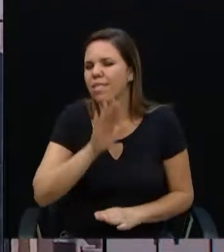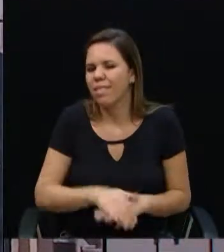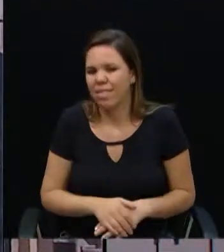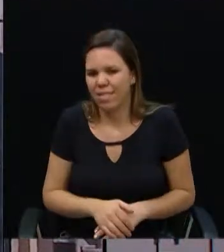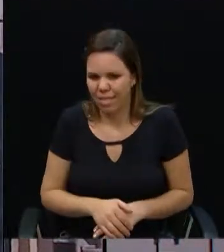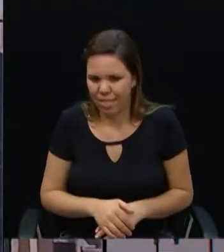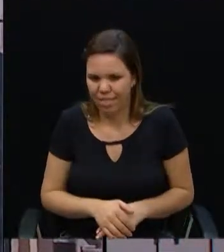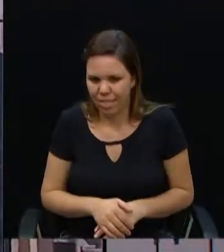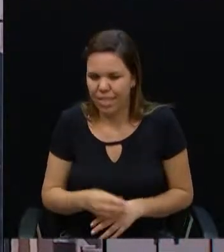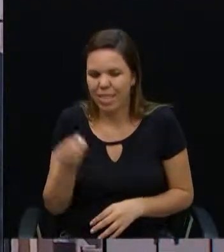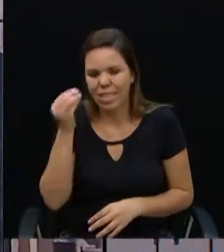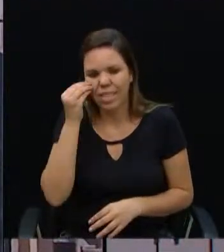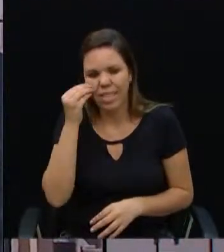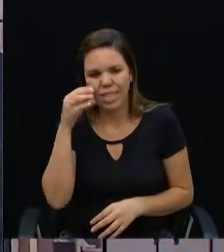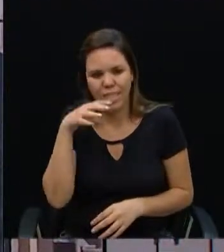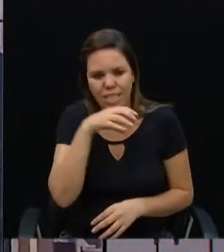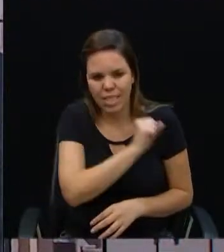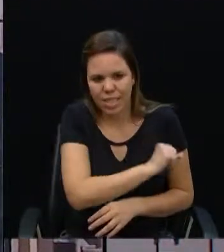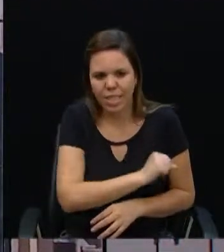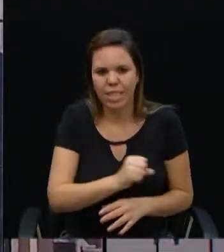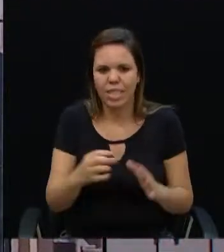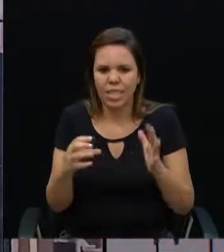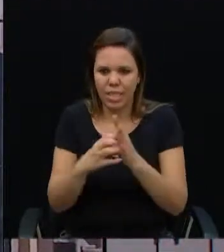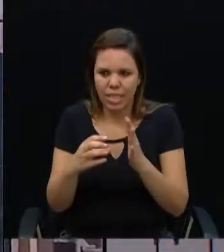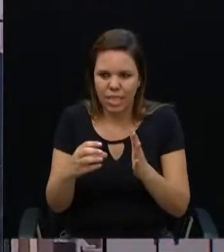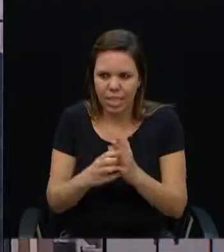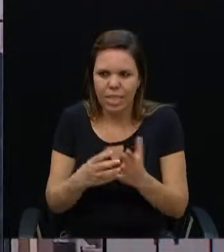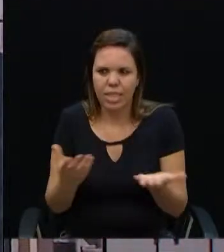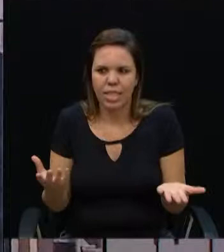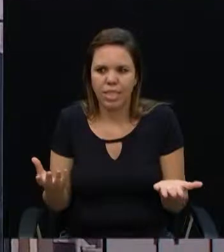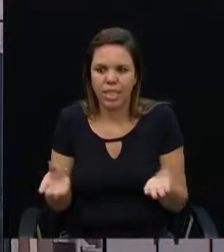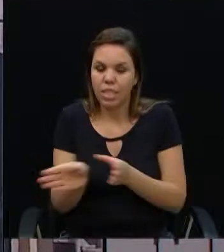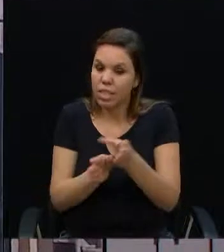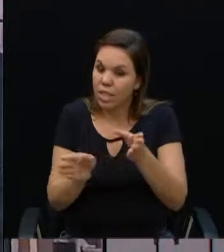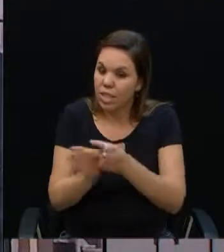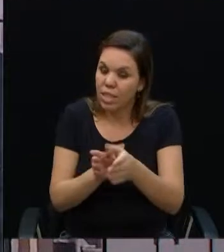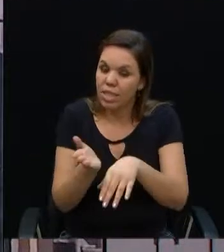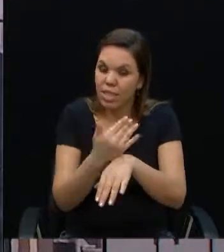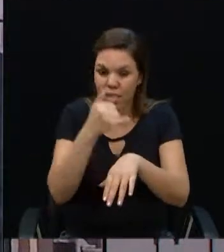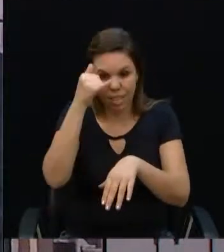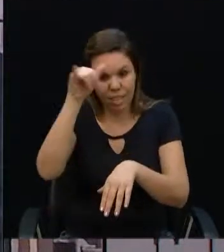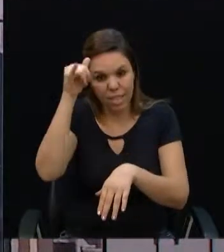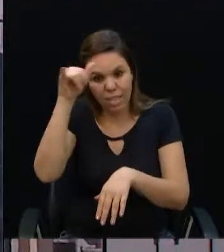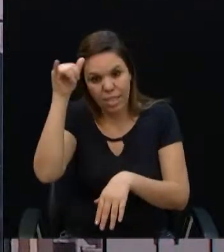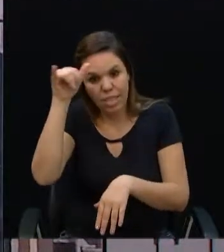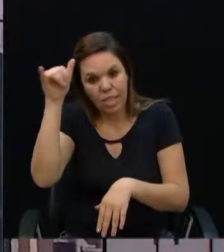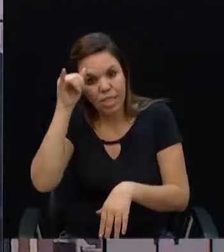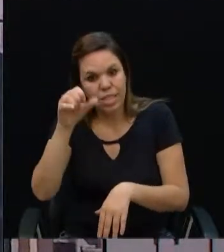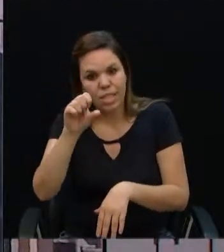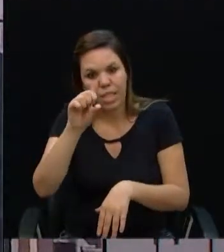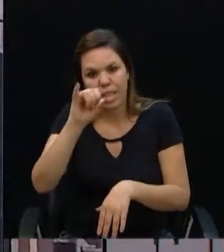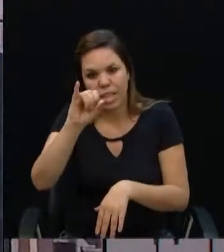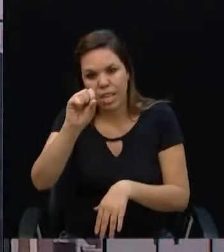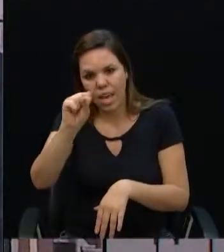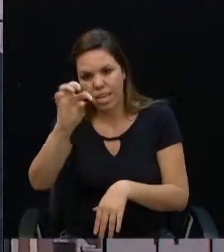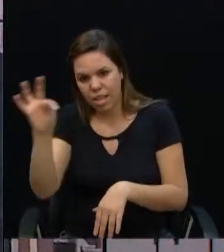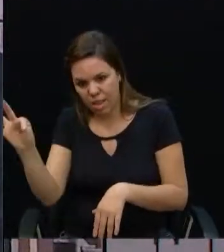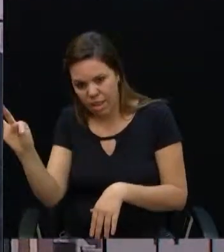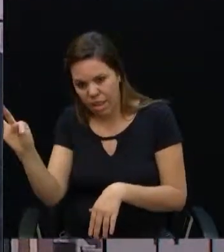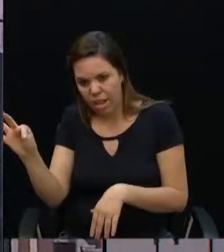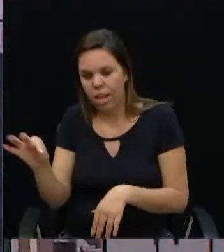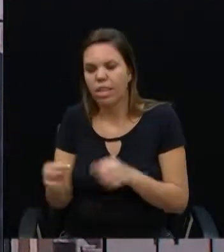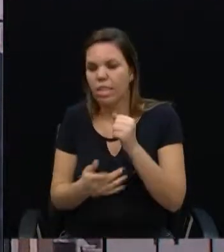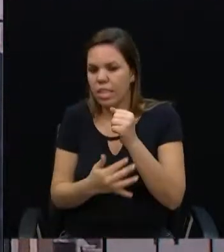da tarde, um teste rápido de HIV, orientação sobre prevenção das IST e